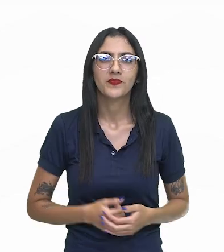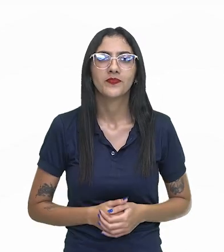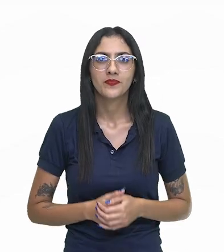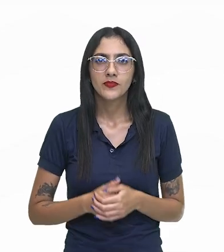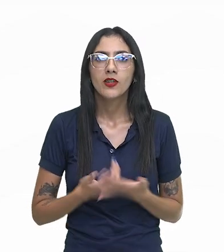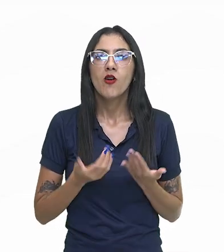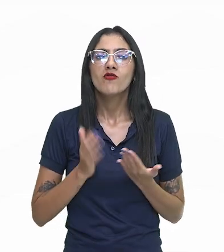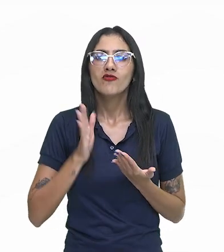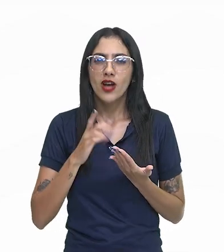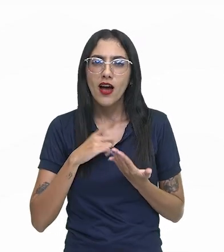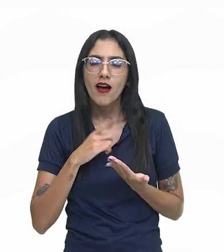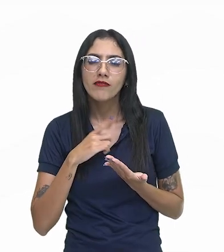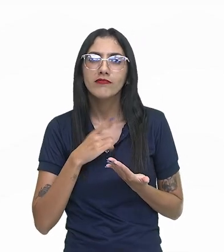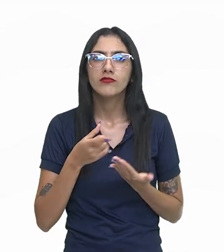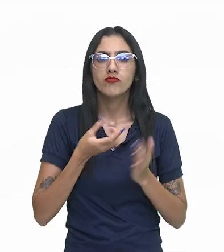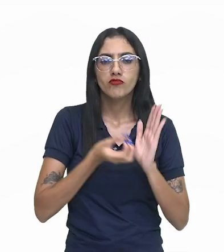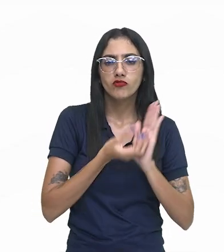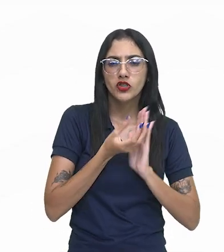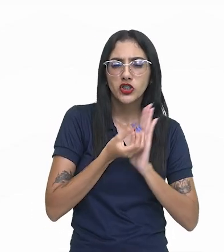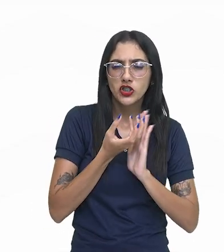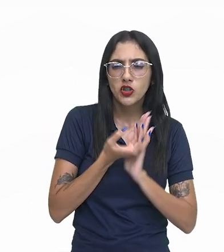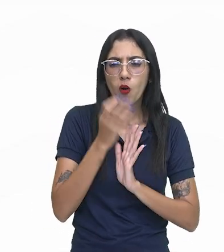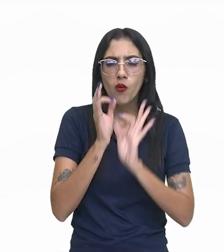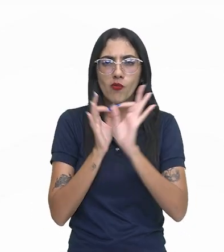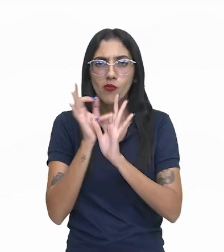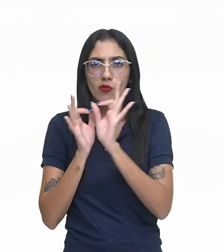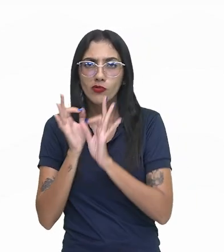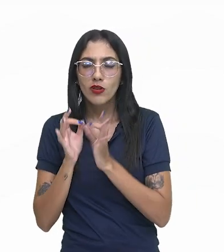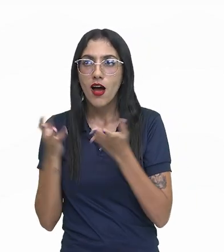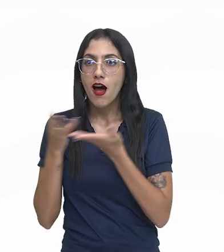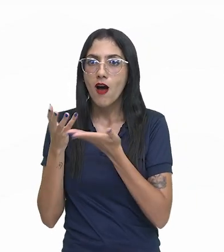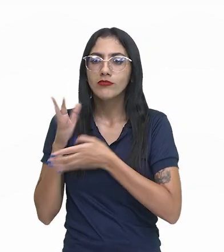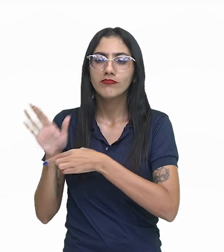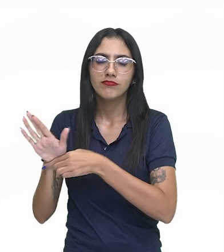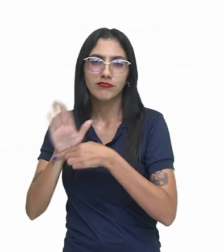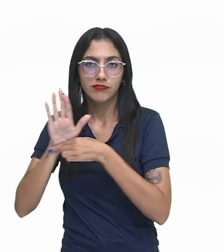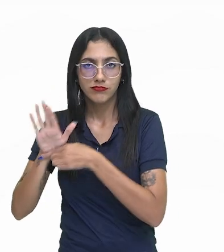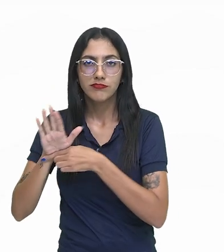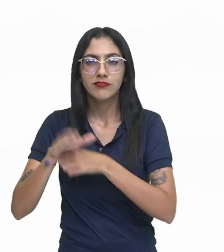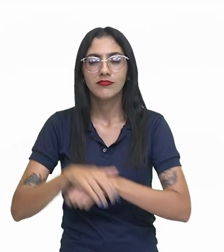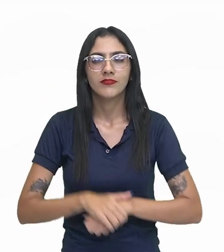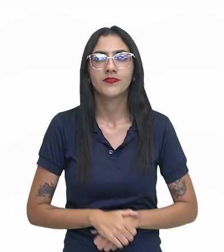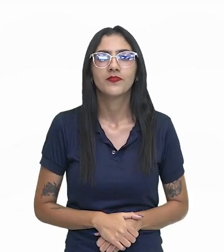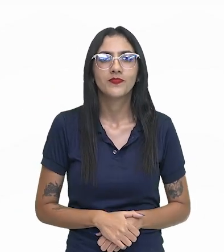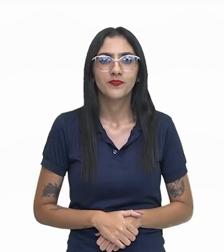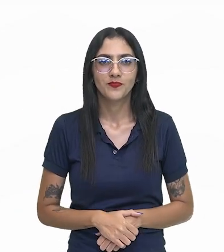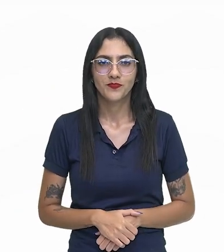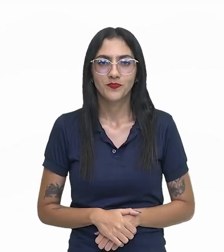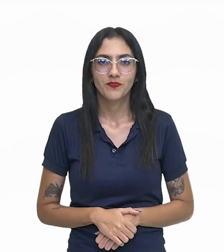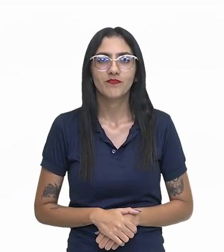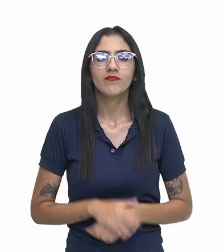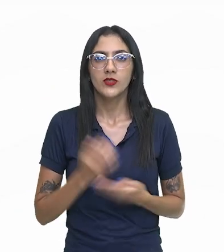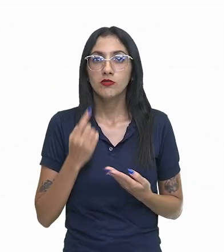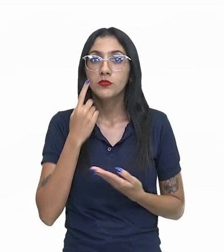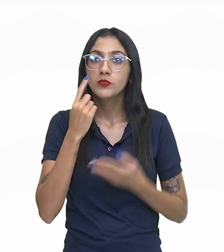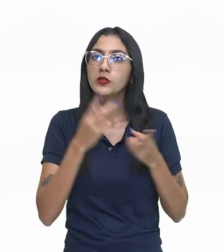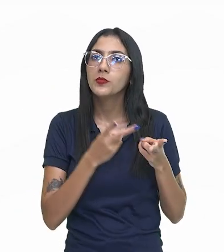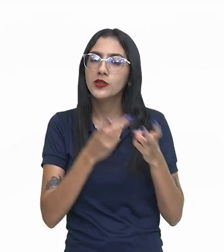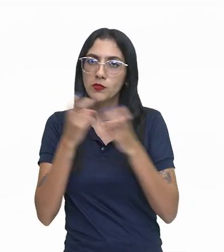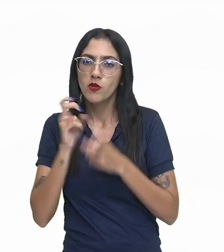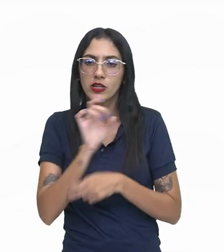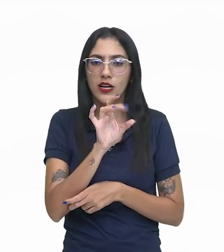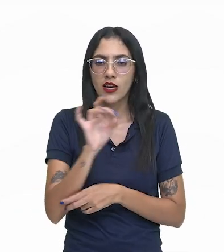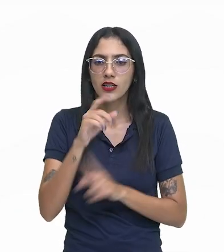gente já viveu esse processo e agora chegou o momento da liberação da obra. E nós vimos que cada fazer artístico ele é